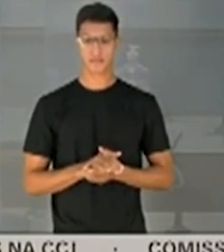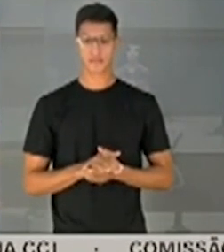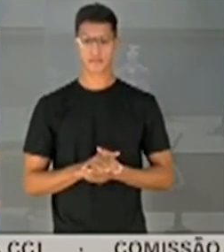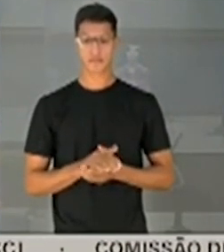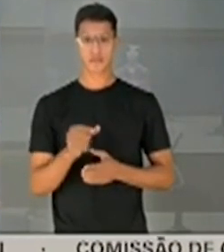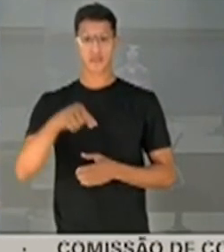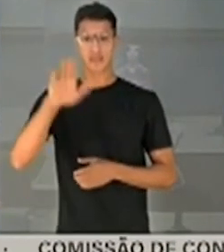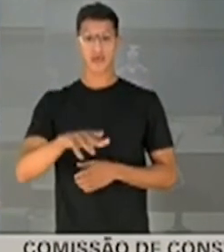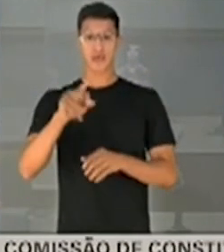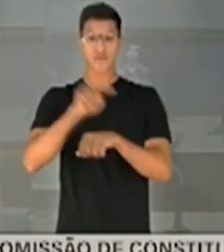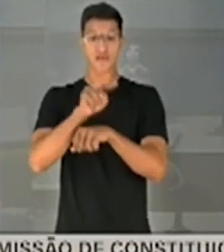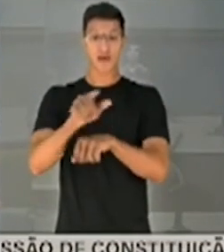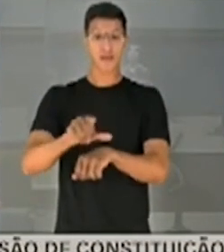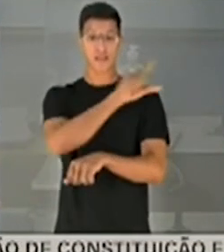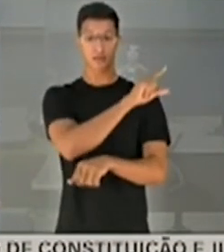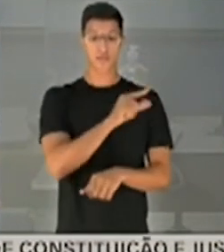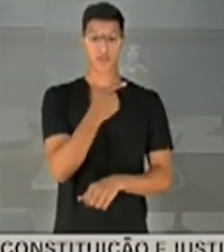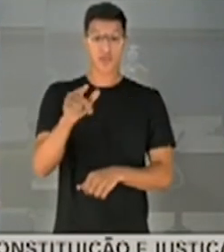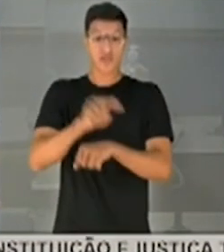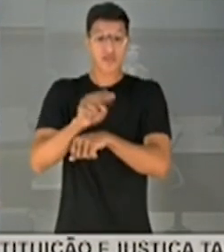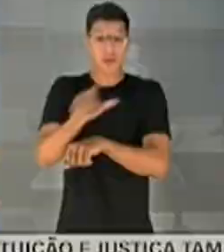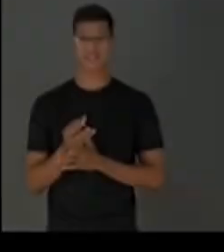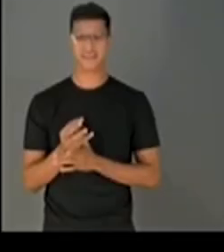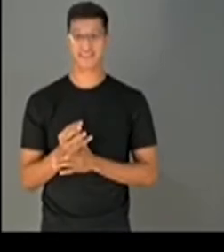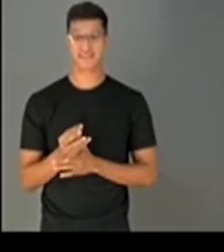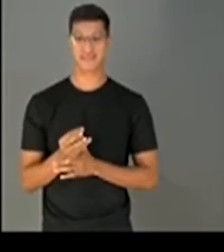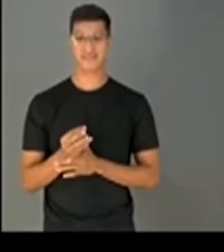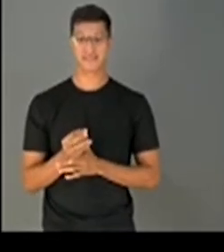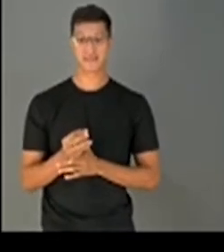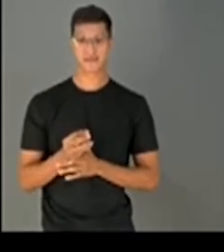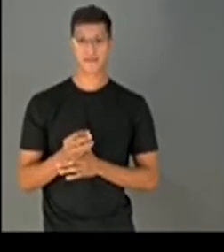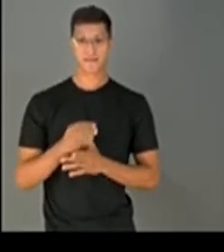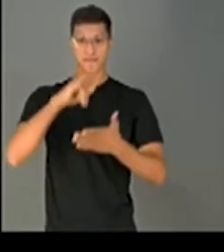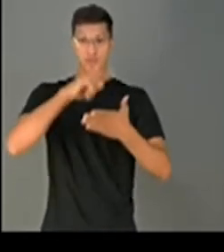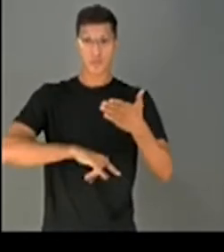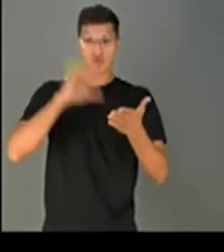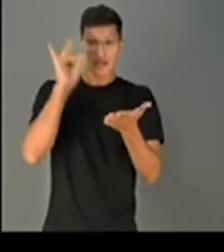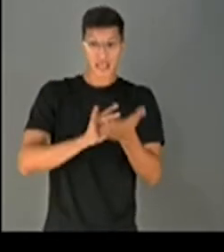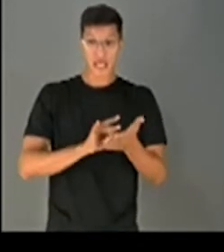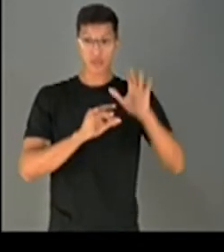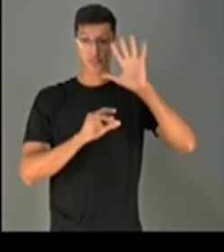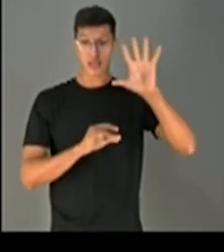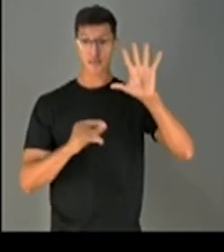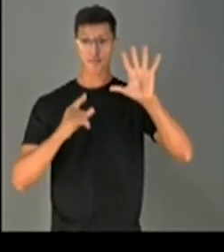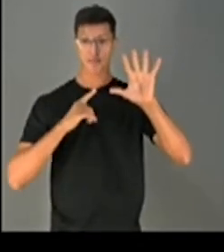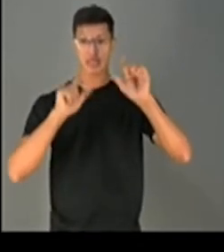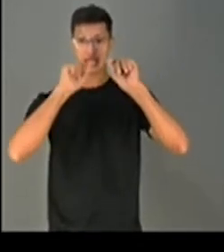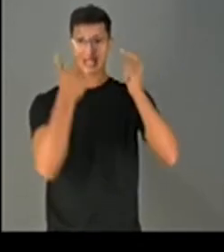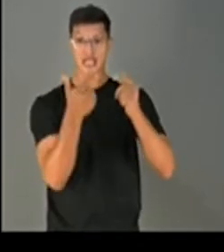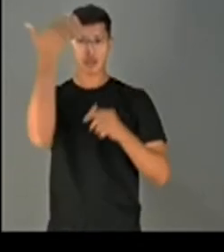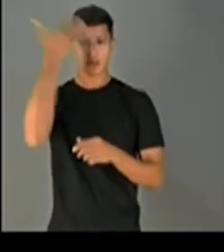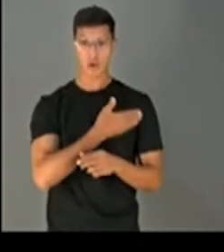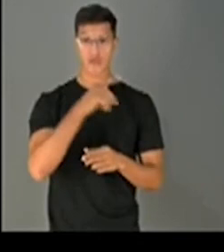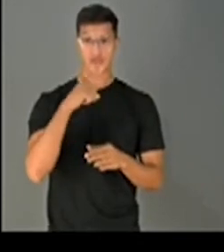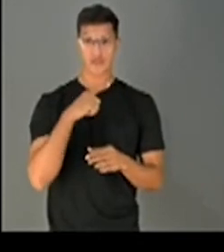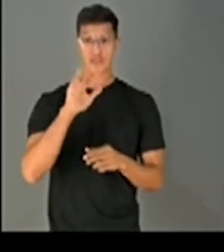fiscal anterior? Não tinha fiscal anterior. O documento verdadeiro, que é esse, tem clara